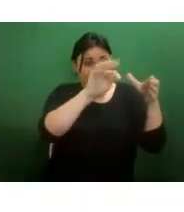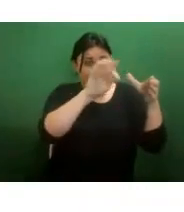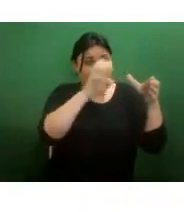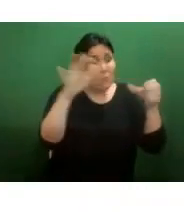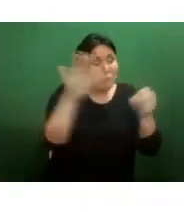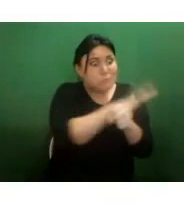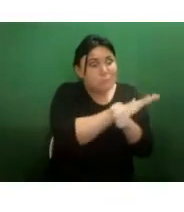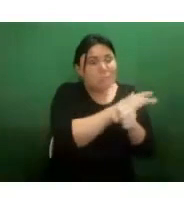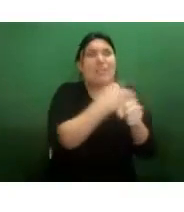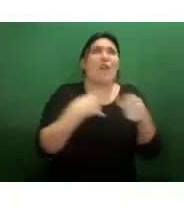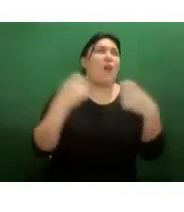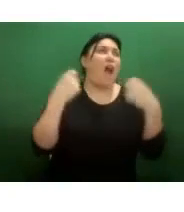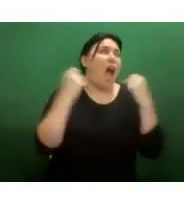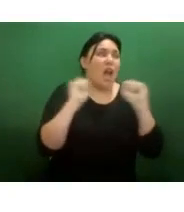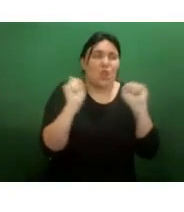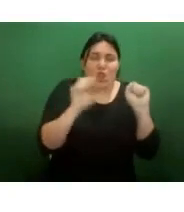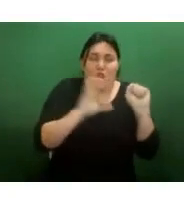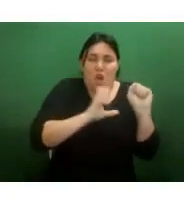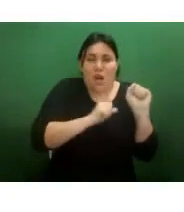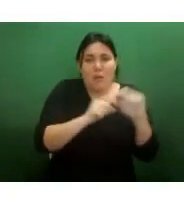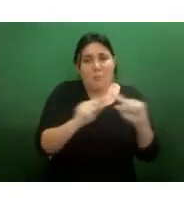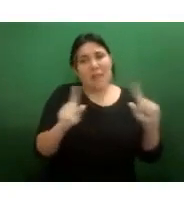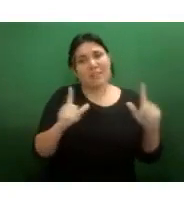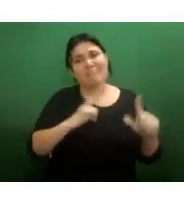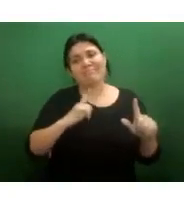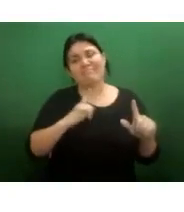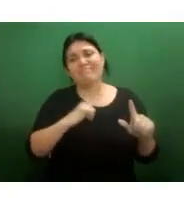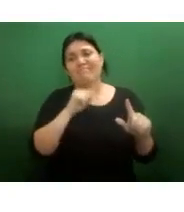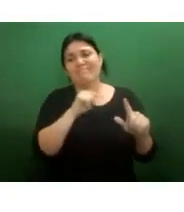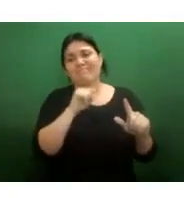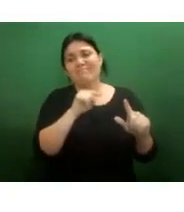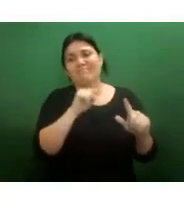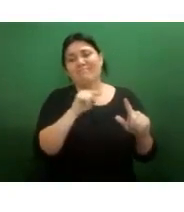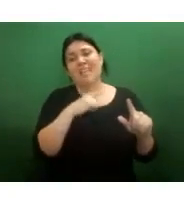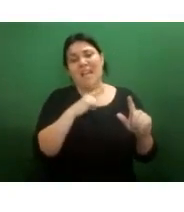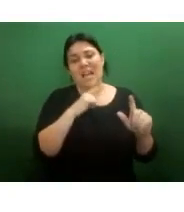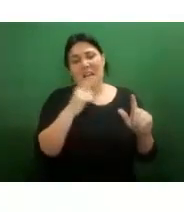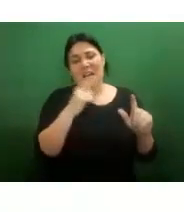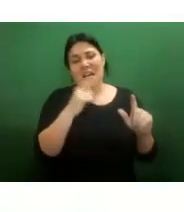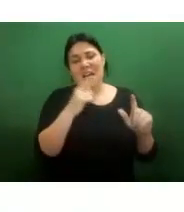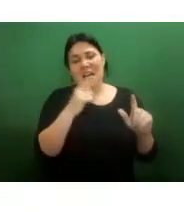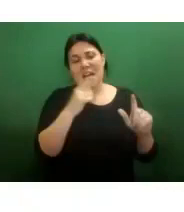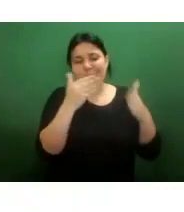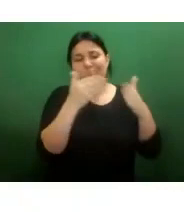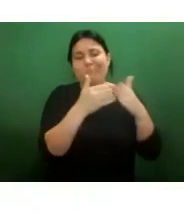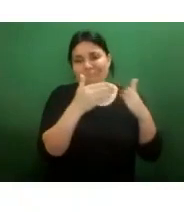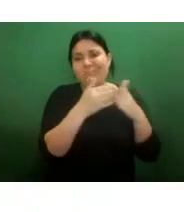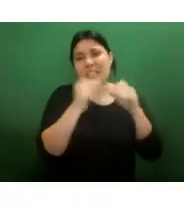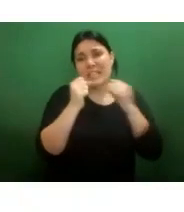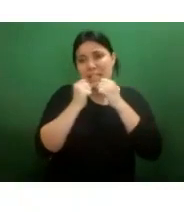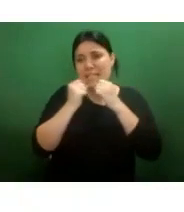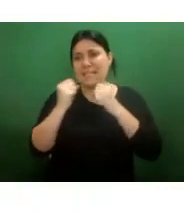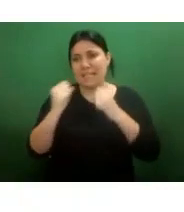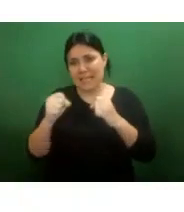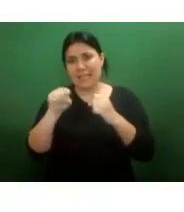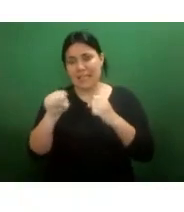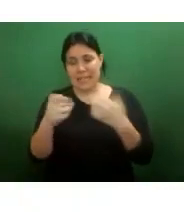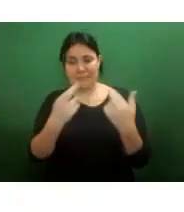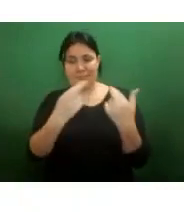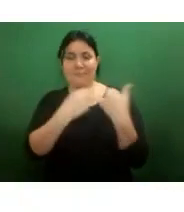iam adorar, mas a gente tem essa restrição, né, por parte da secretaria, que faz então